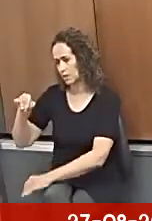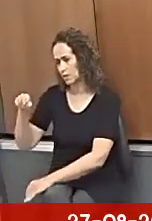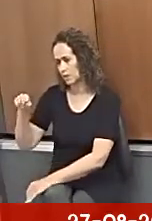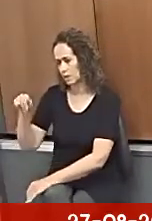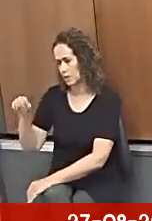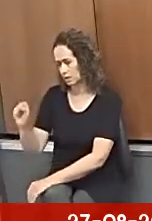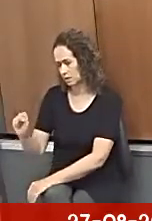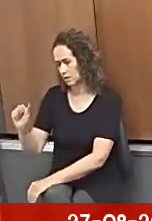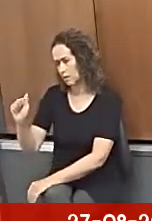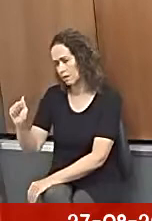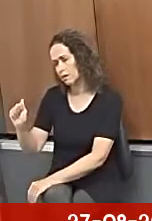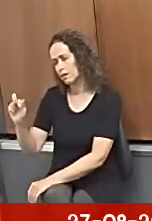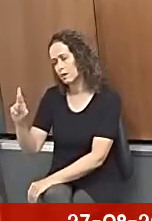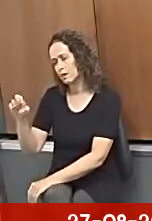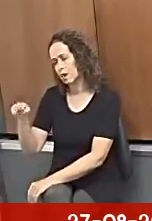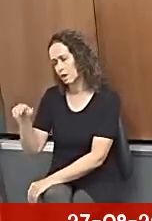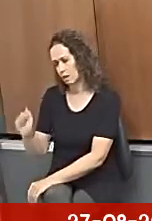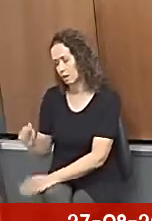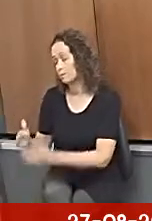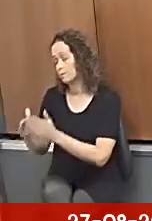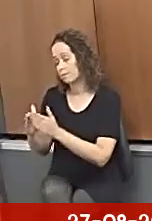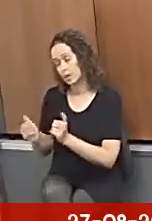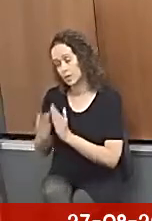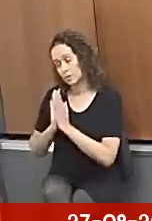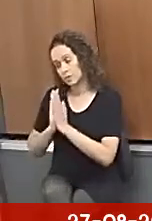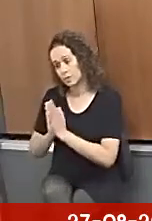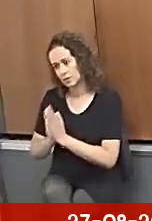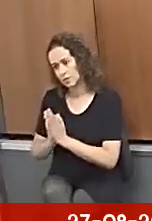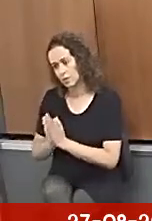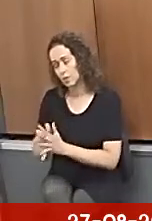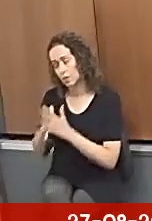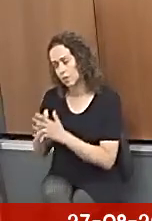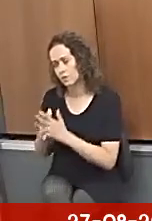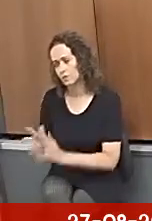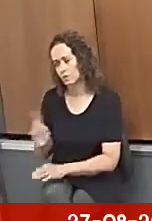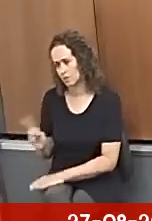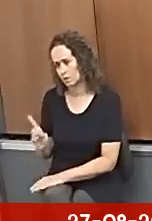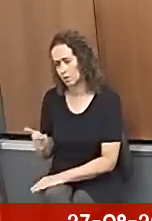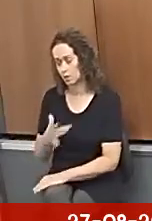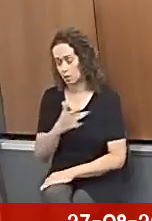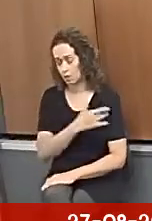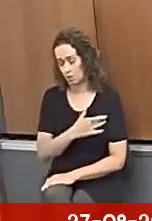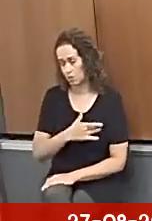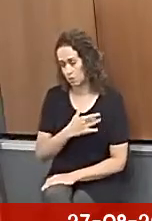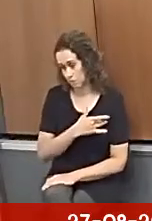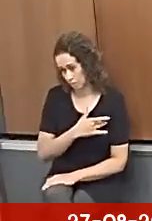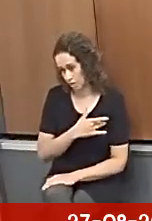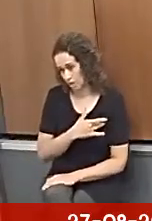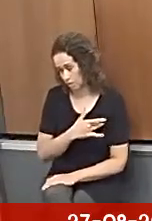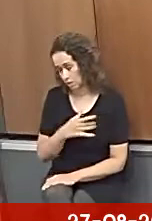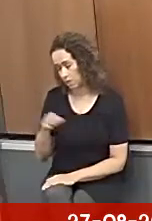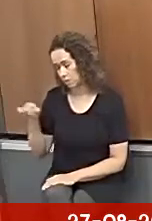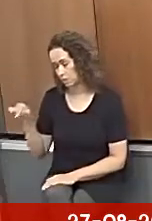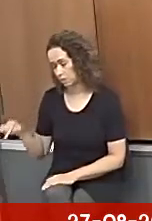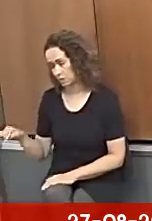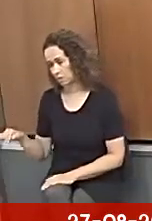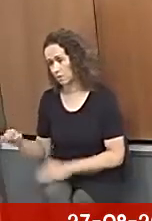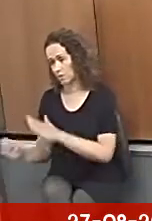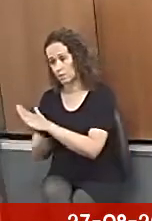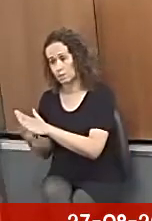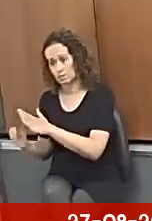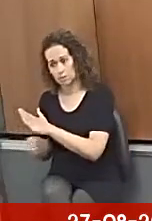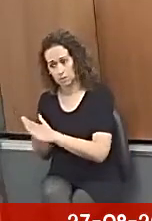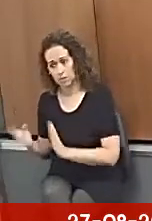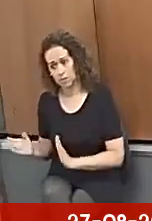uma vez eu peço que eles não confundam a relação que existe o cruzeiro esporte clube minas arena a gente sabe que